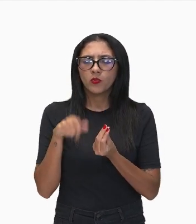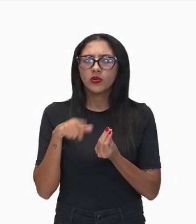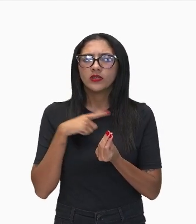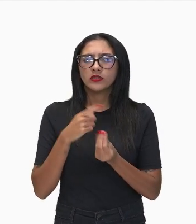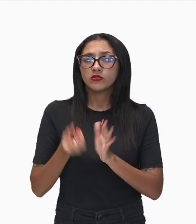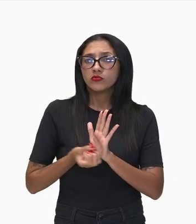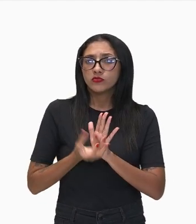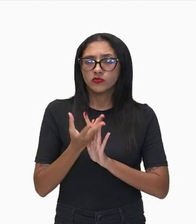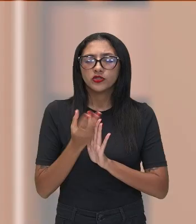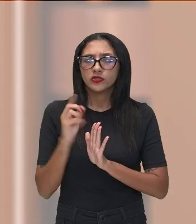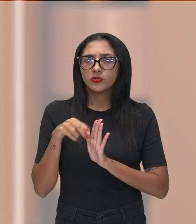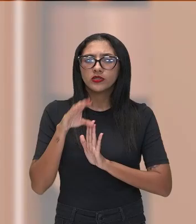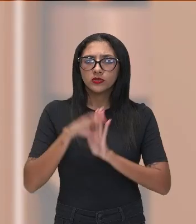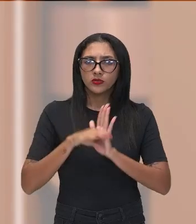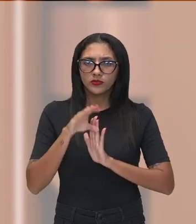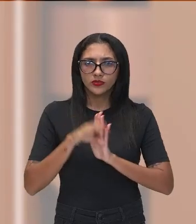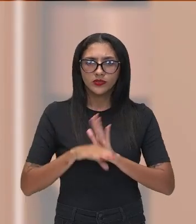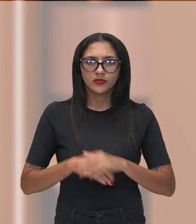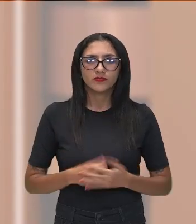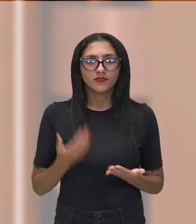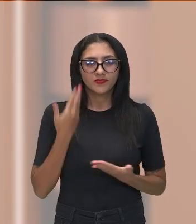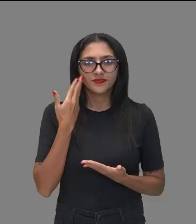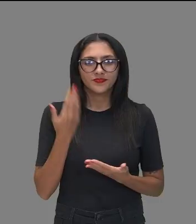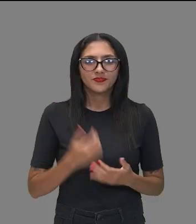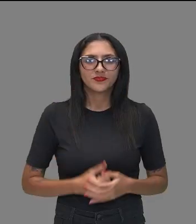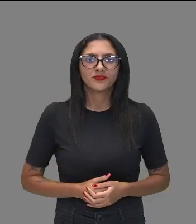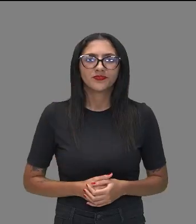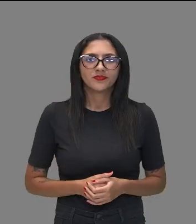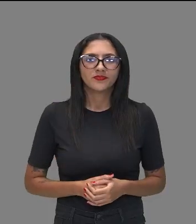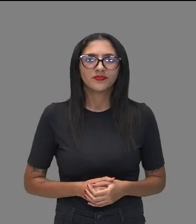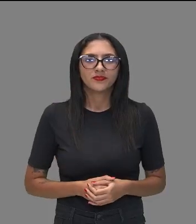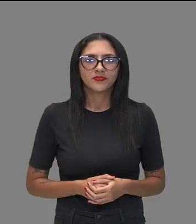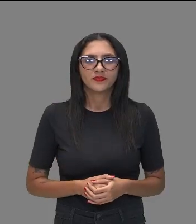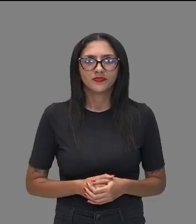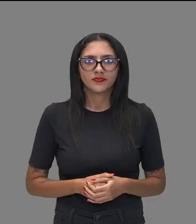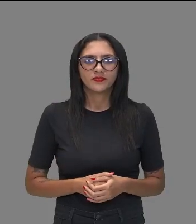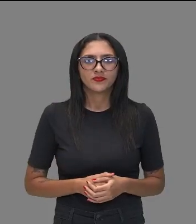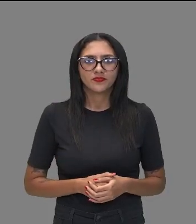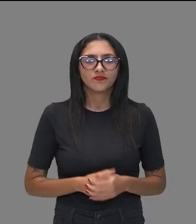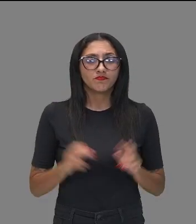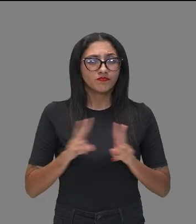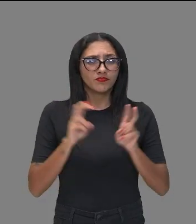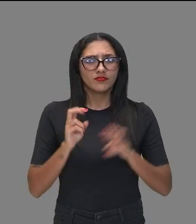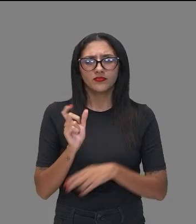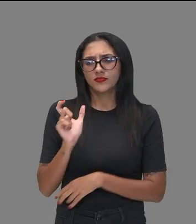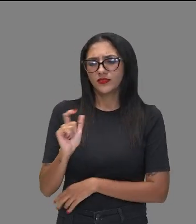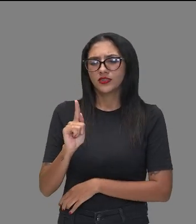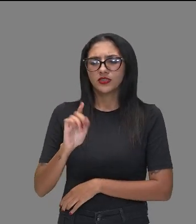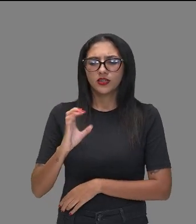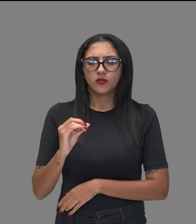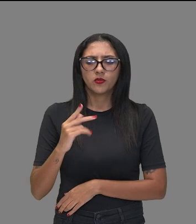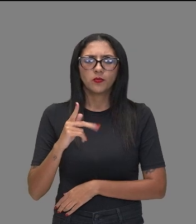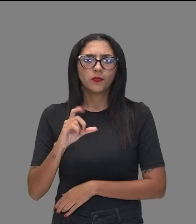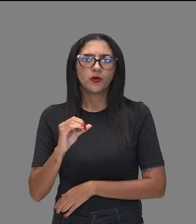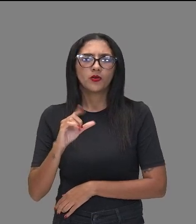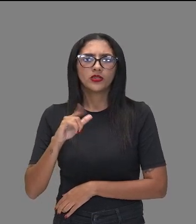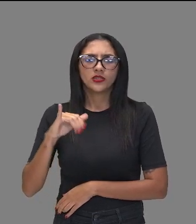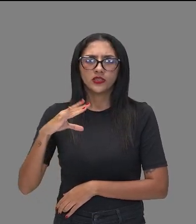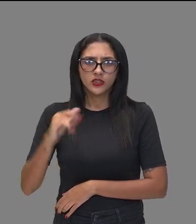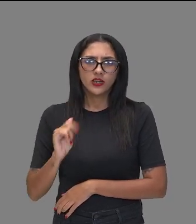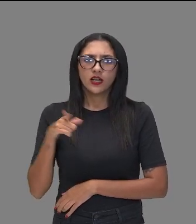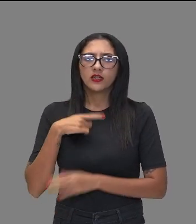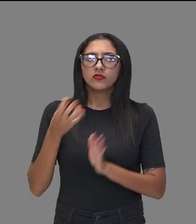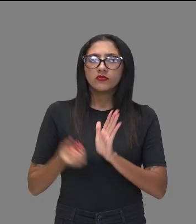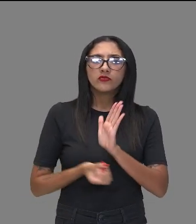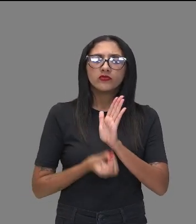da geopolítica. Então, vamos dar uma olhada. O termo geopolítica foi criado pelo cientista político